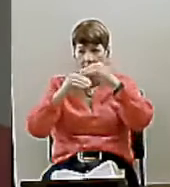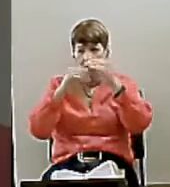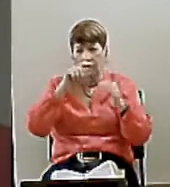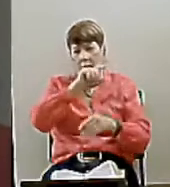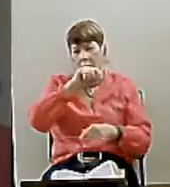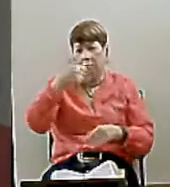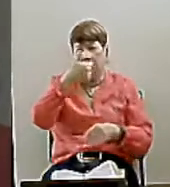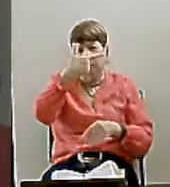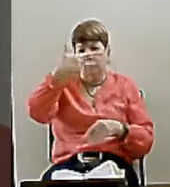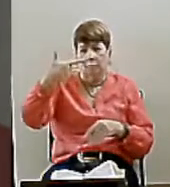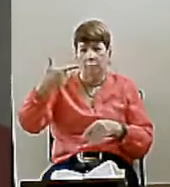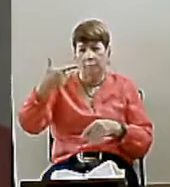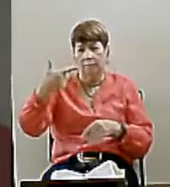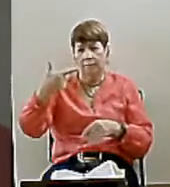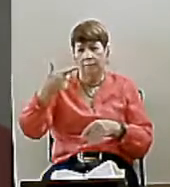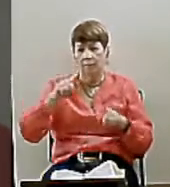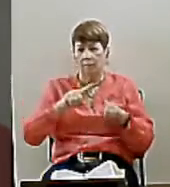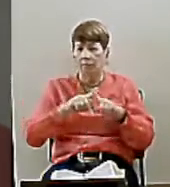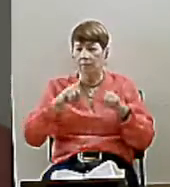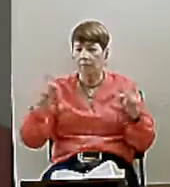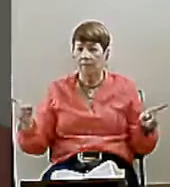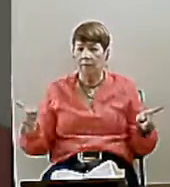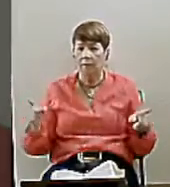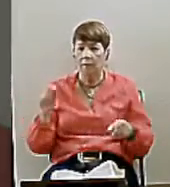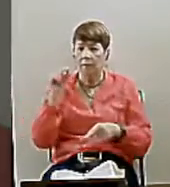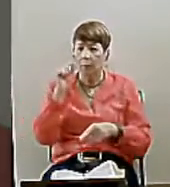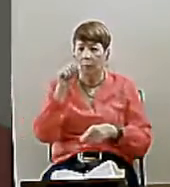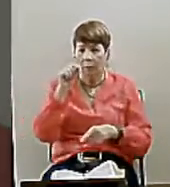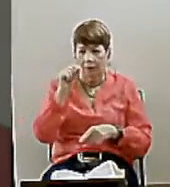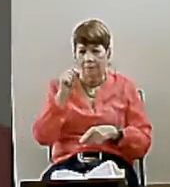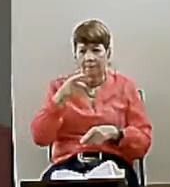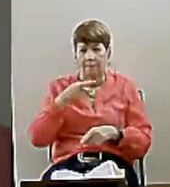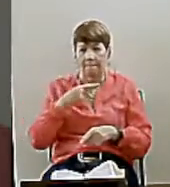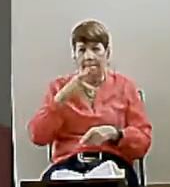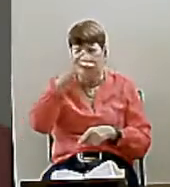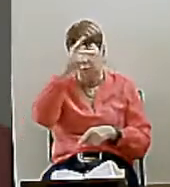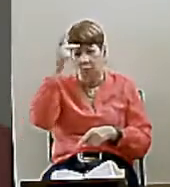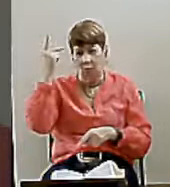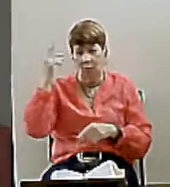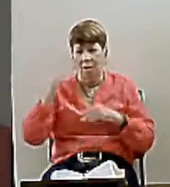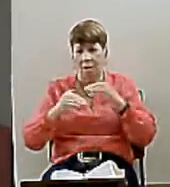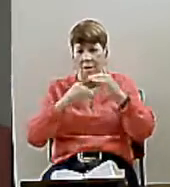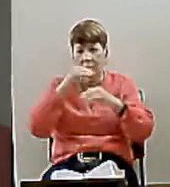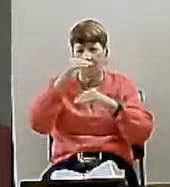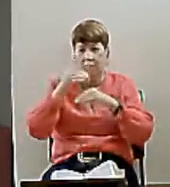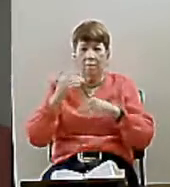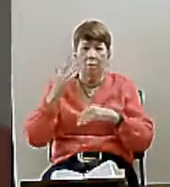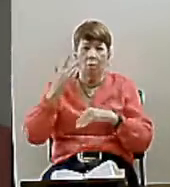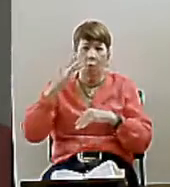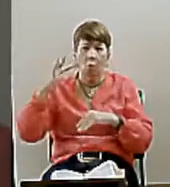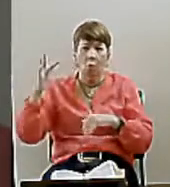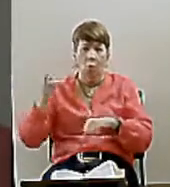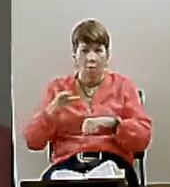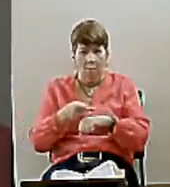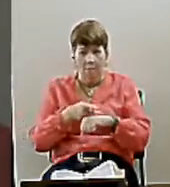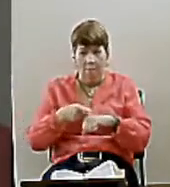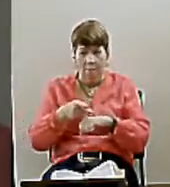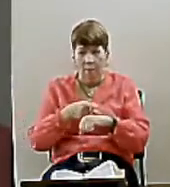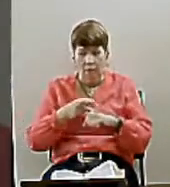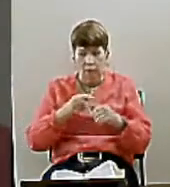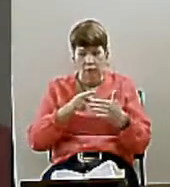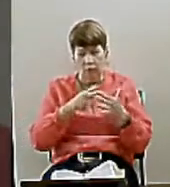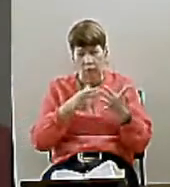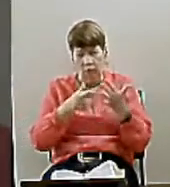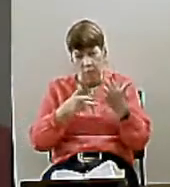Versículo 12 ele diz com tudo se o que alguém edifica é ouro prata pedras preciosas